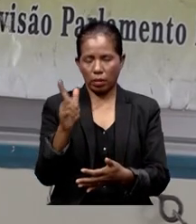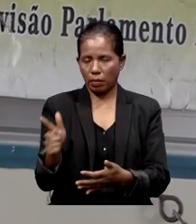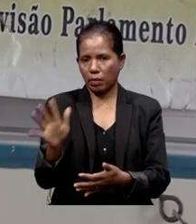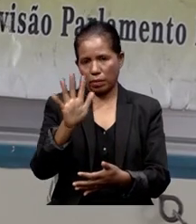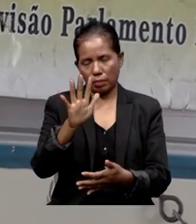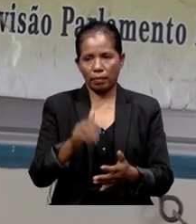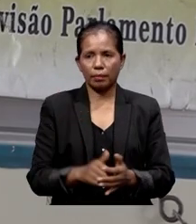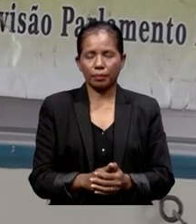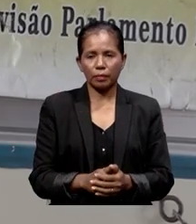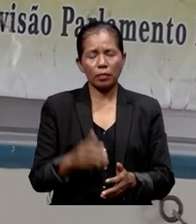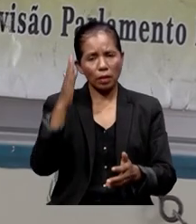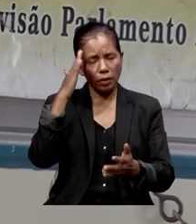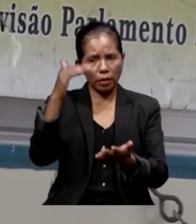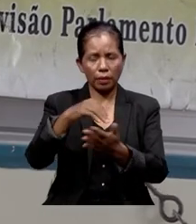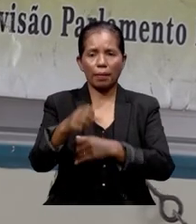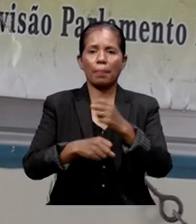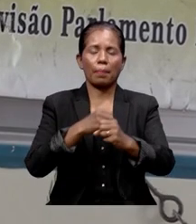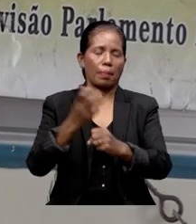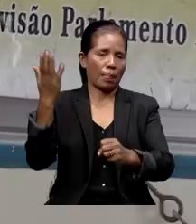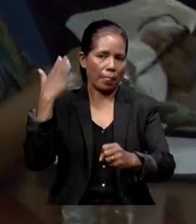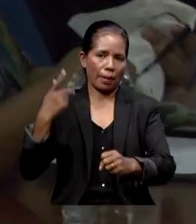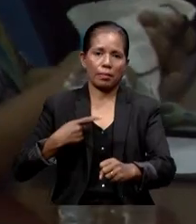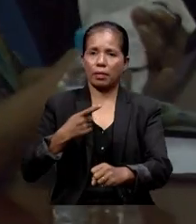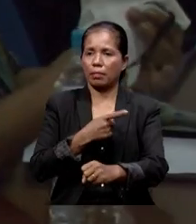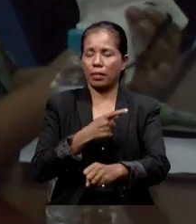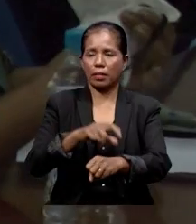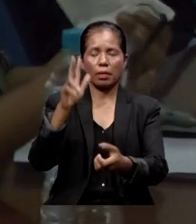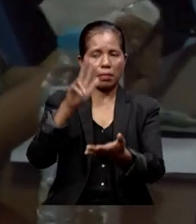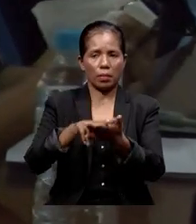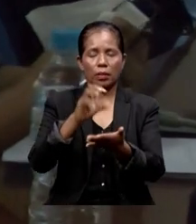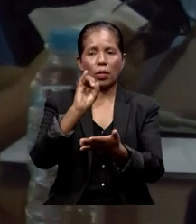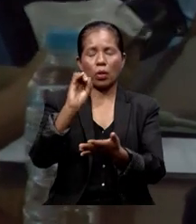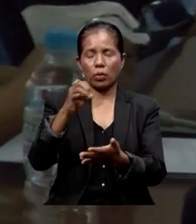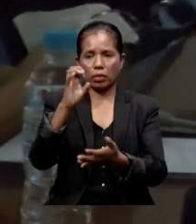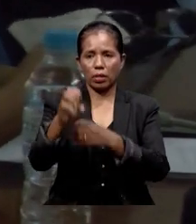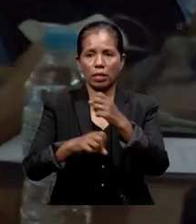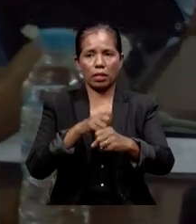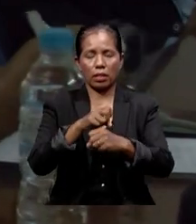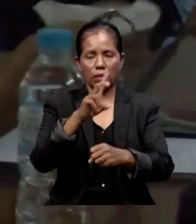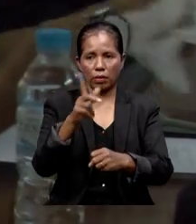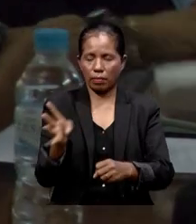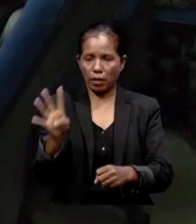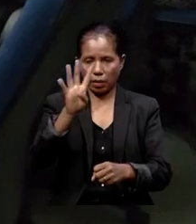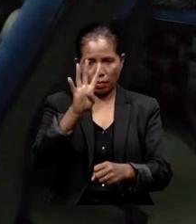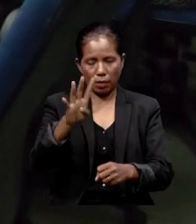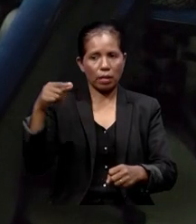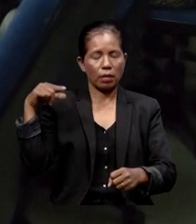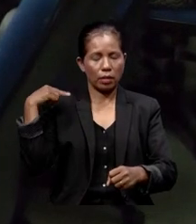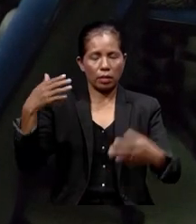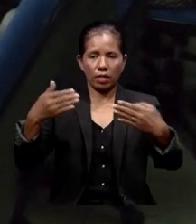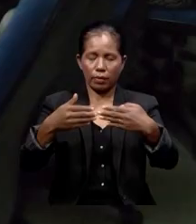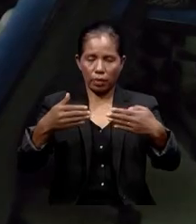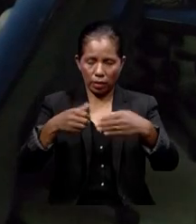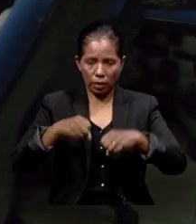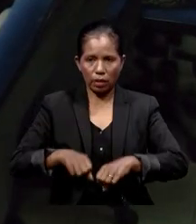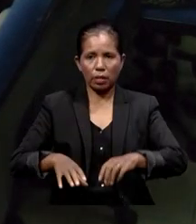2025. Relembra Falikatak e Tinan Kotuk, Parlamento Nacional, aprova o Zé Tinan Rihun Rua Ronulu Resinhat, ba Gabinete Fronteira Terrestre